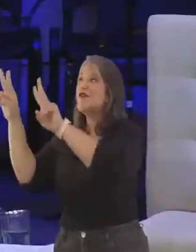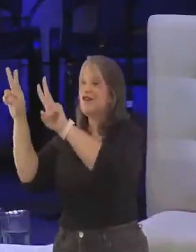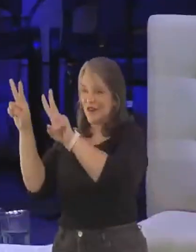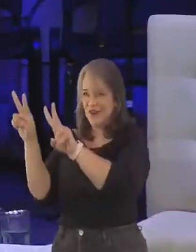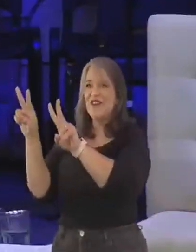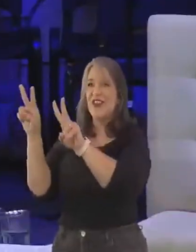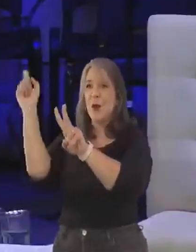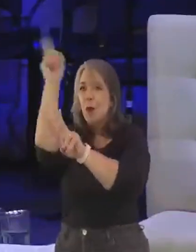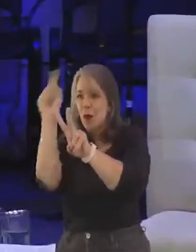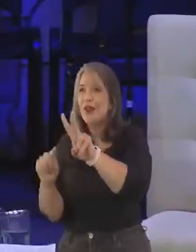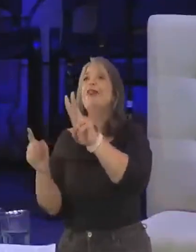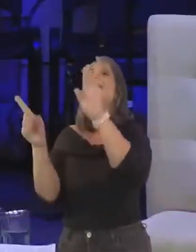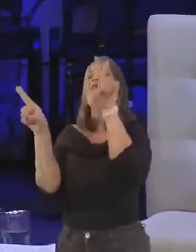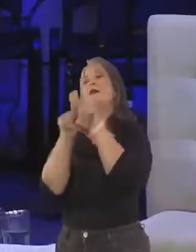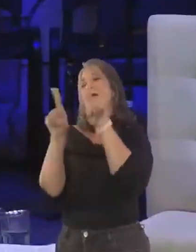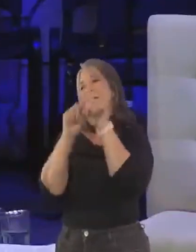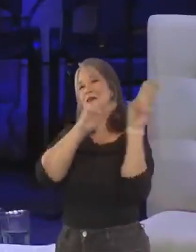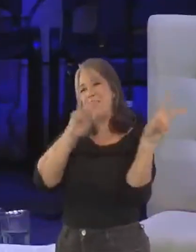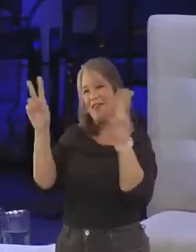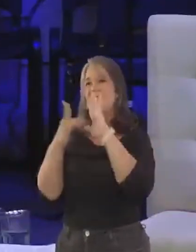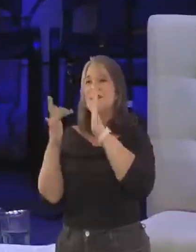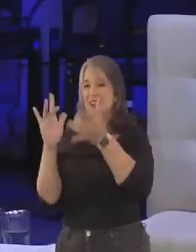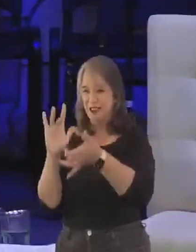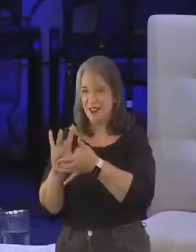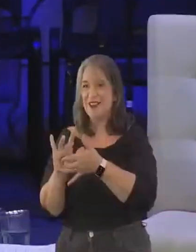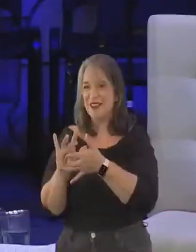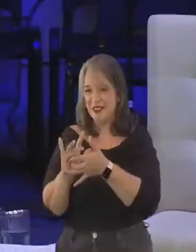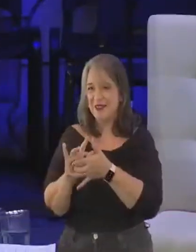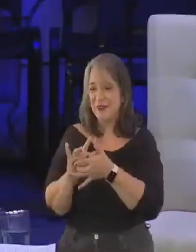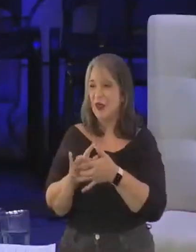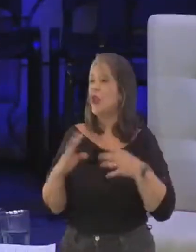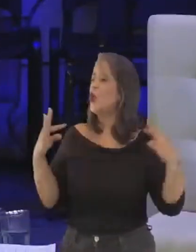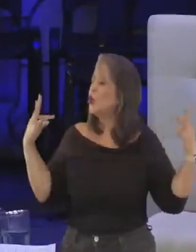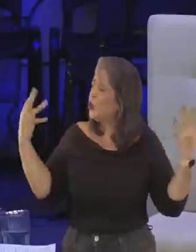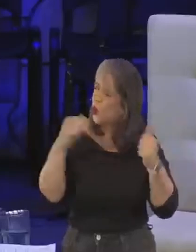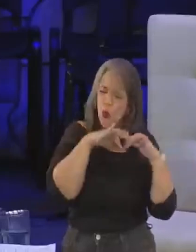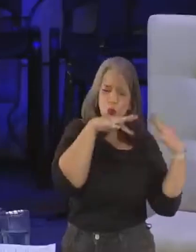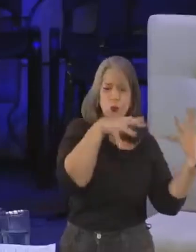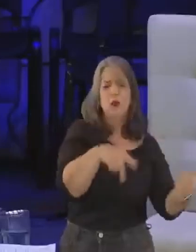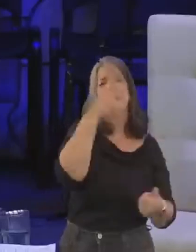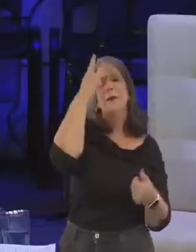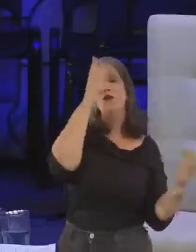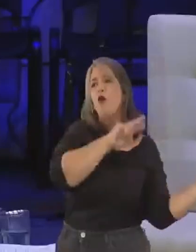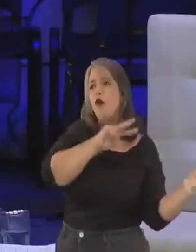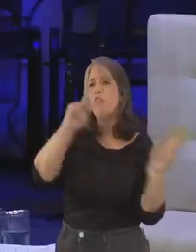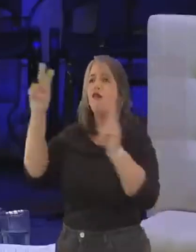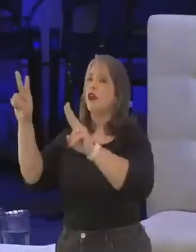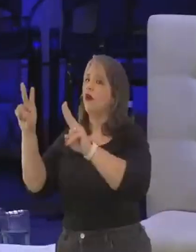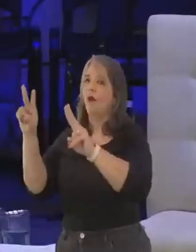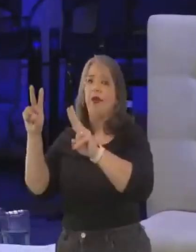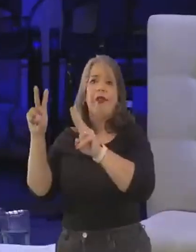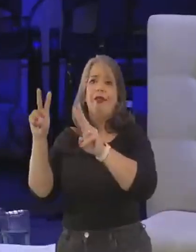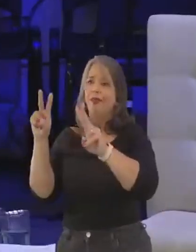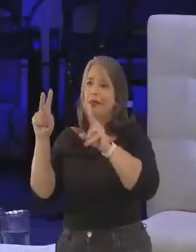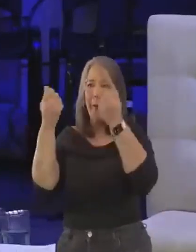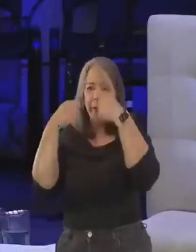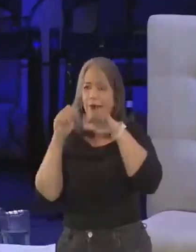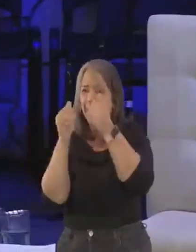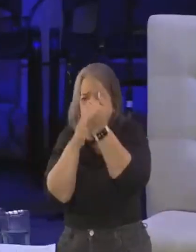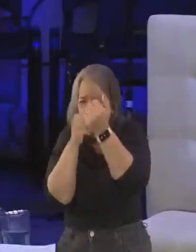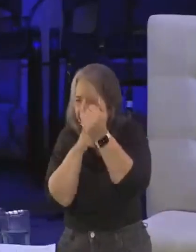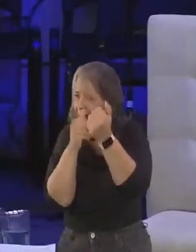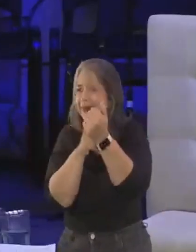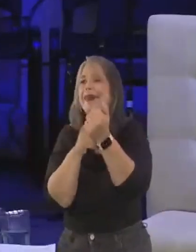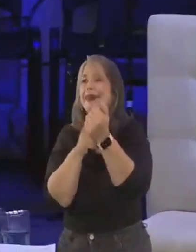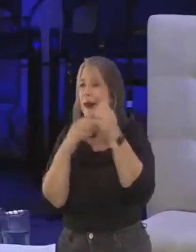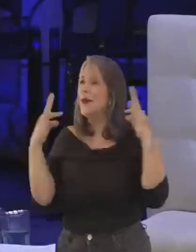será visível, repentino e mundial. Não será um evento oculto, nem um evento local,